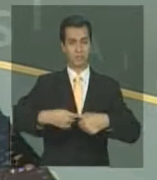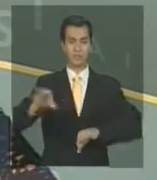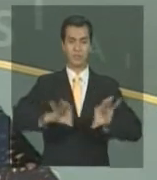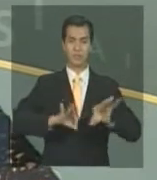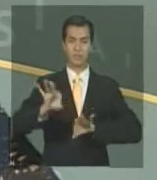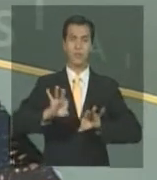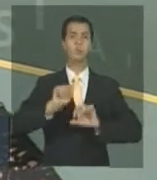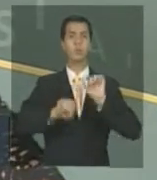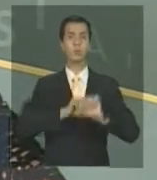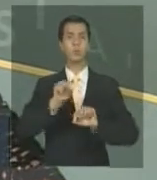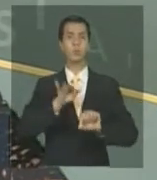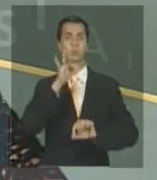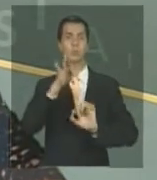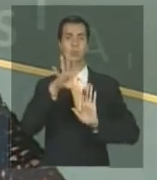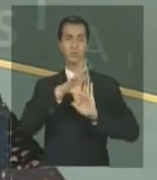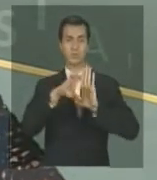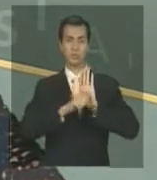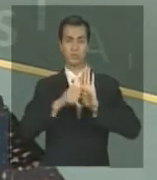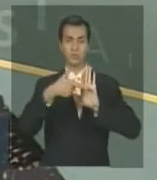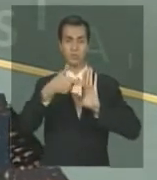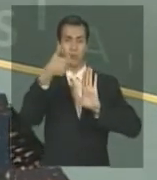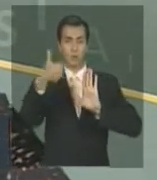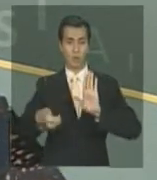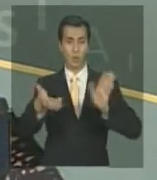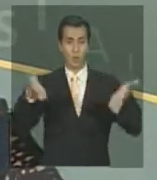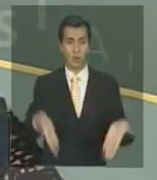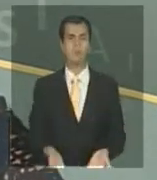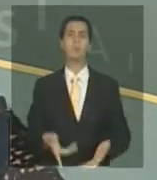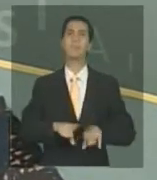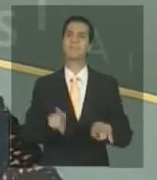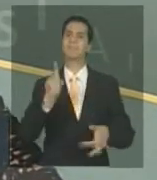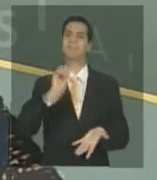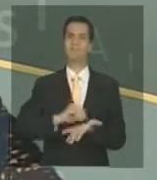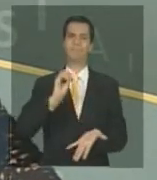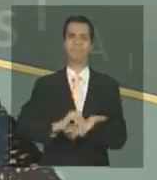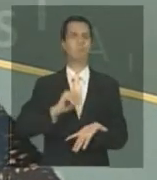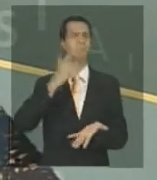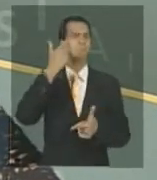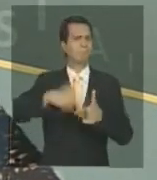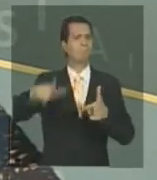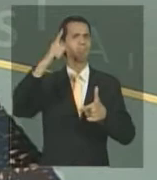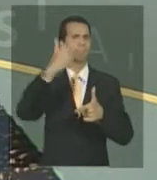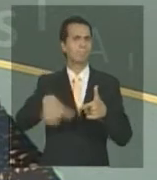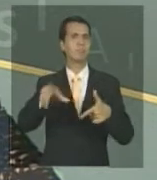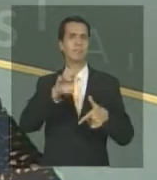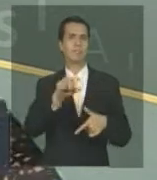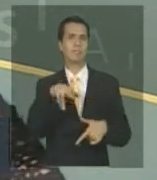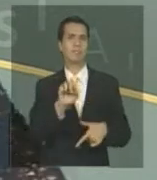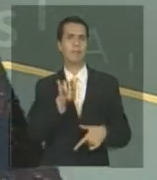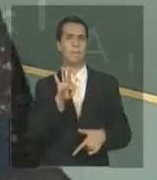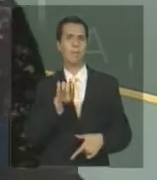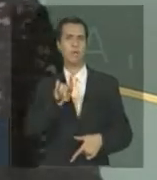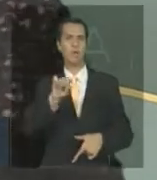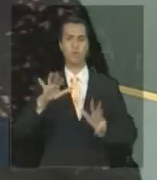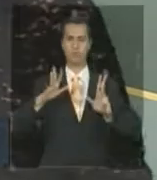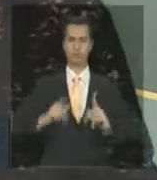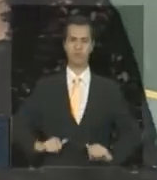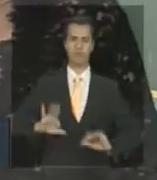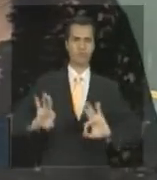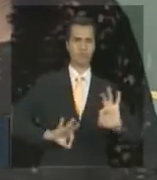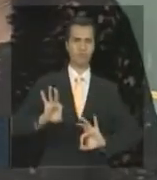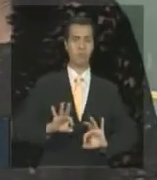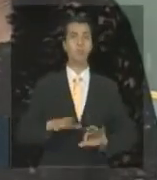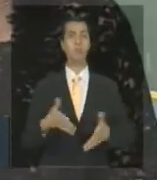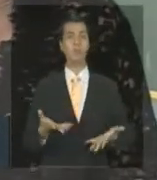no século XXI ainda têm graves carências na área de saneamento. O Ministério